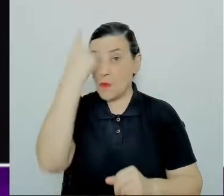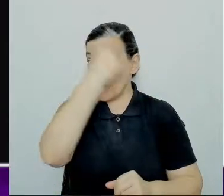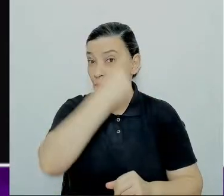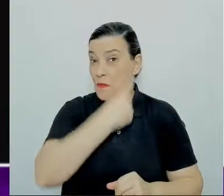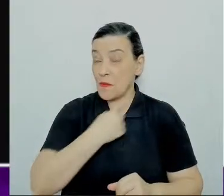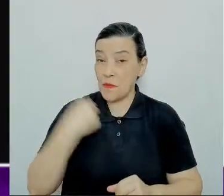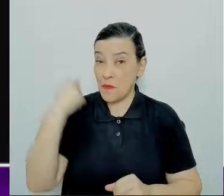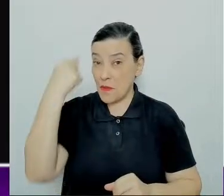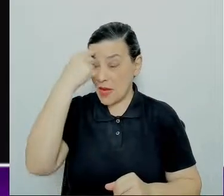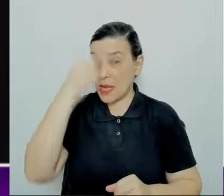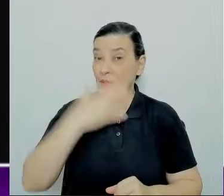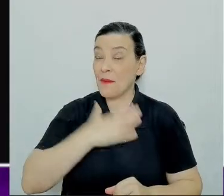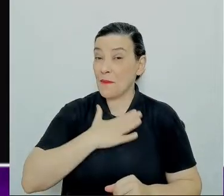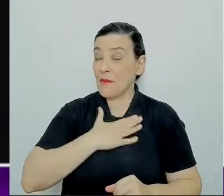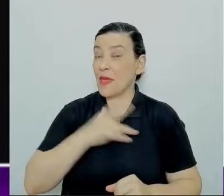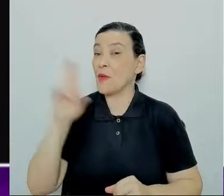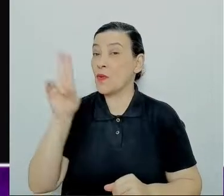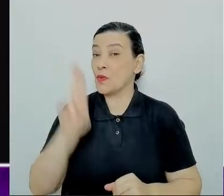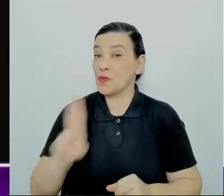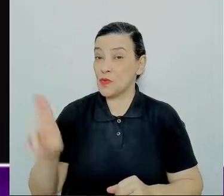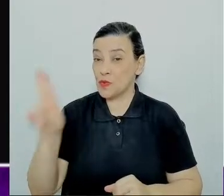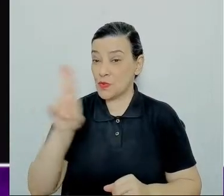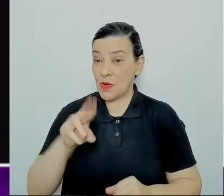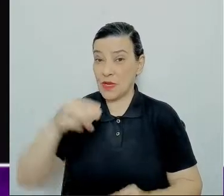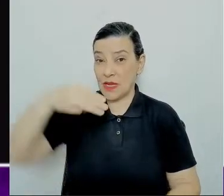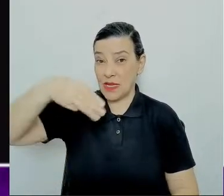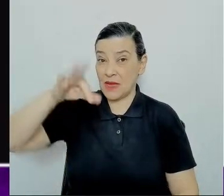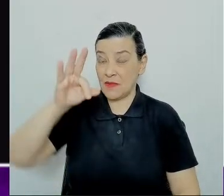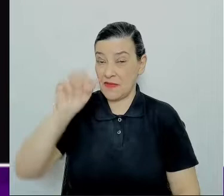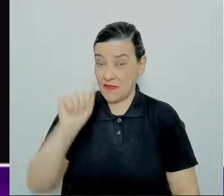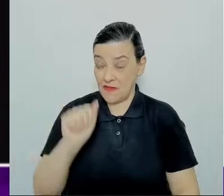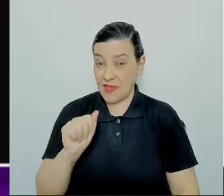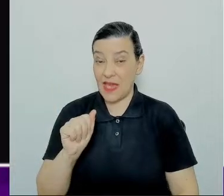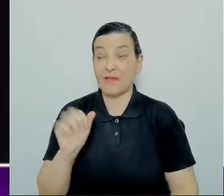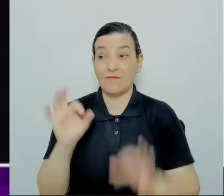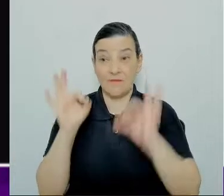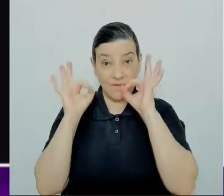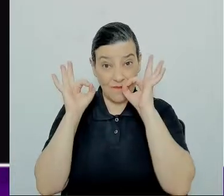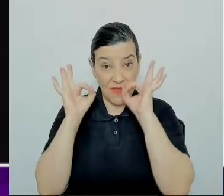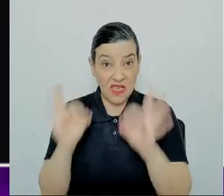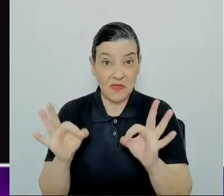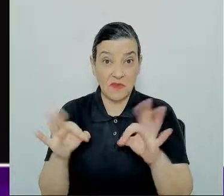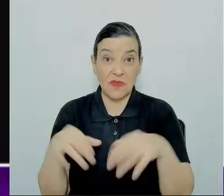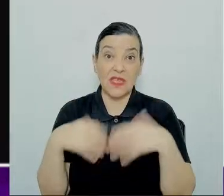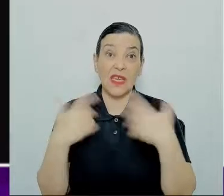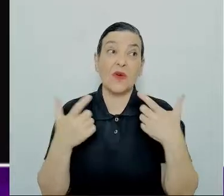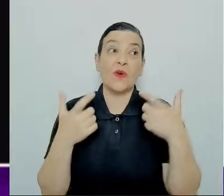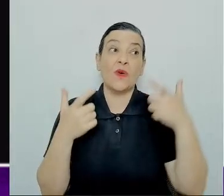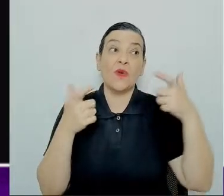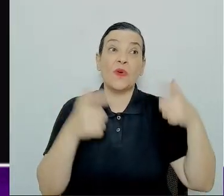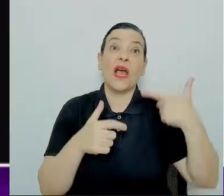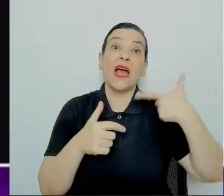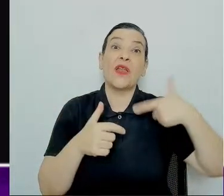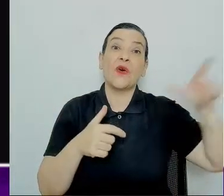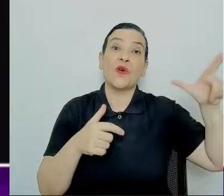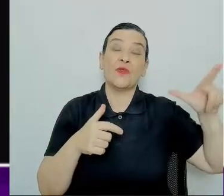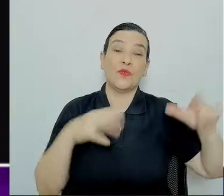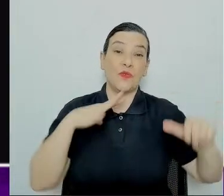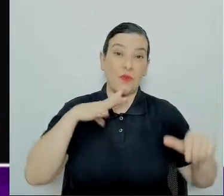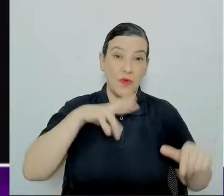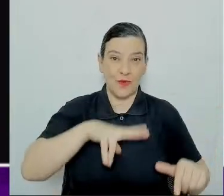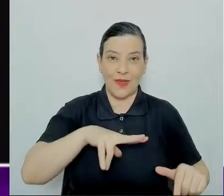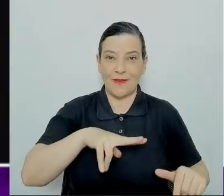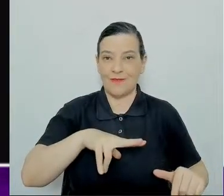meu usuário passar e o MFA confirmar que eu estou, sei lá, em Portugal, essa viagem é impossível